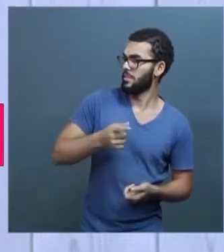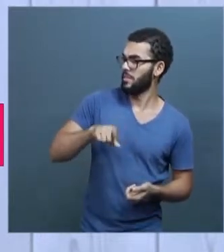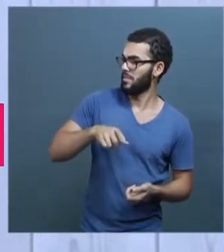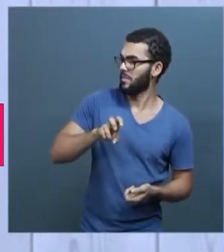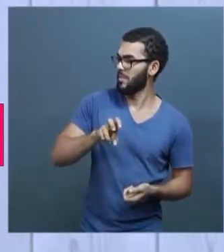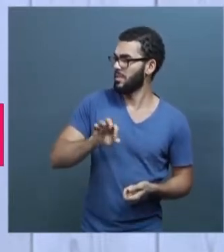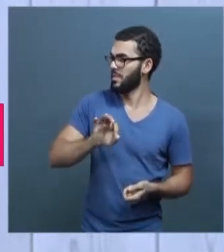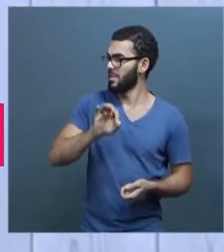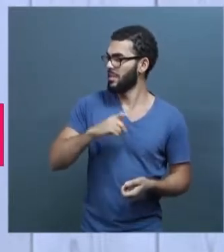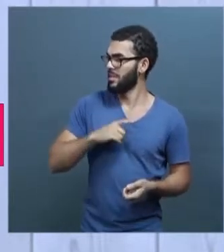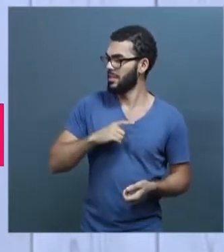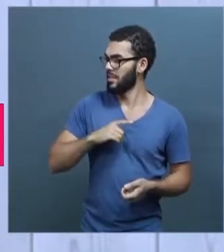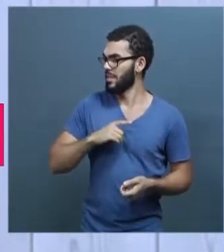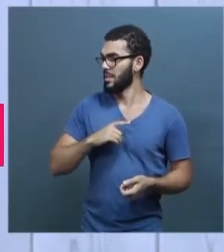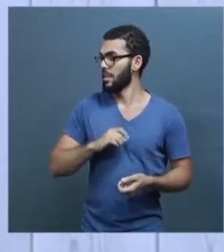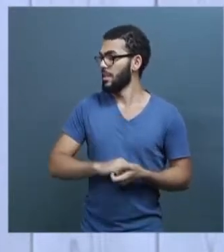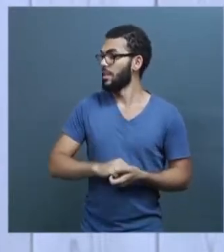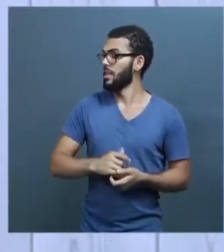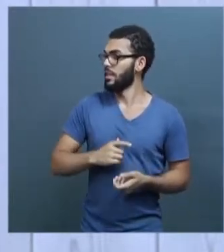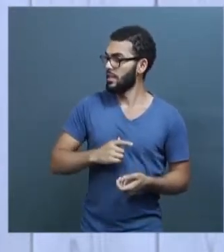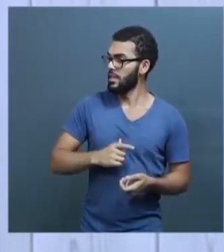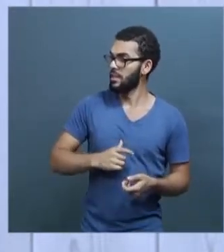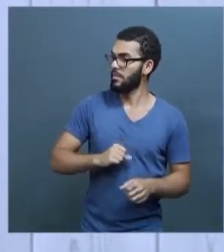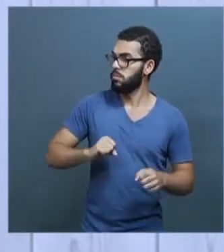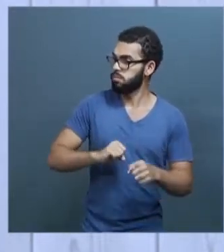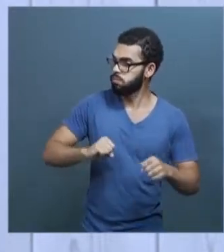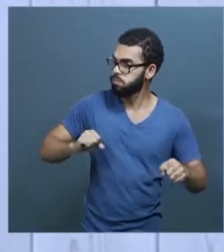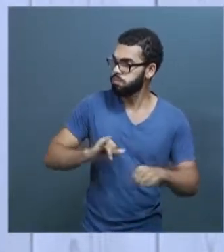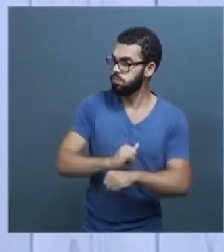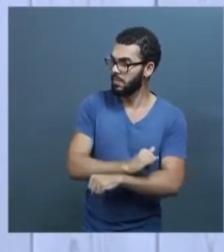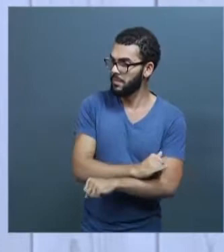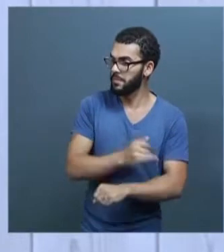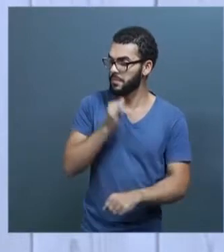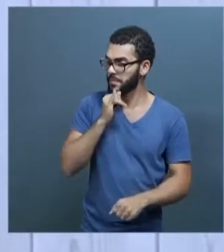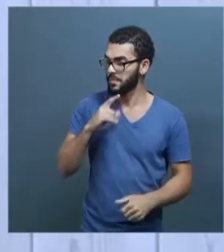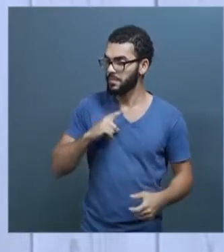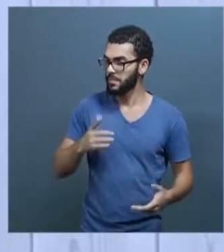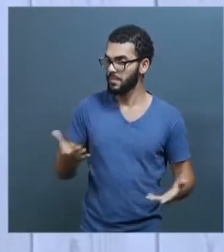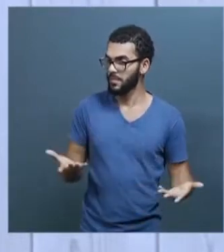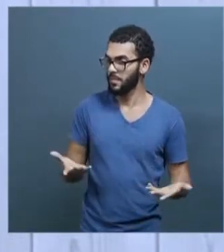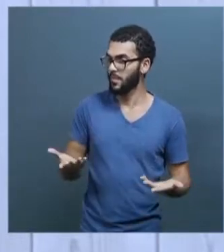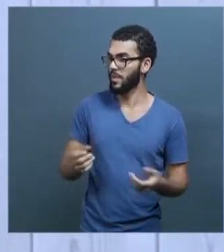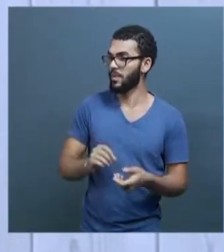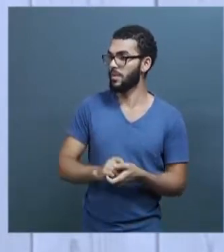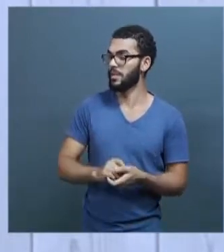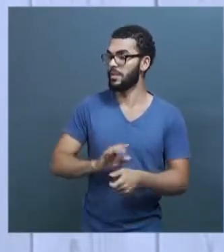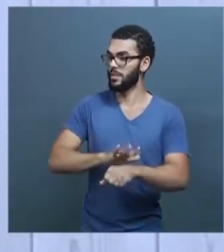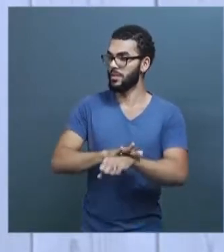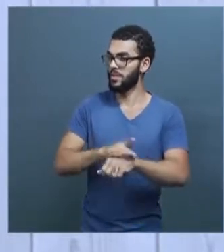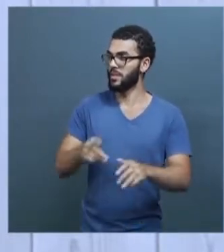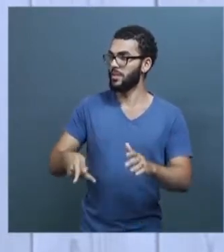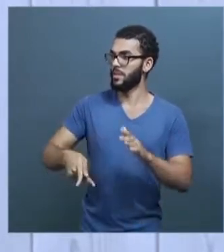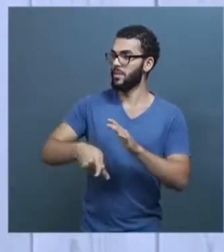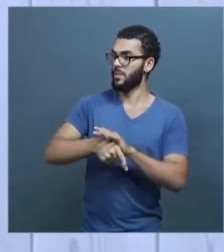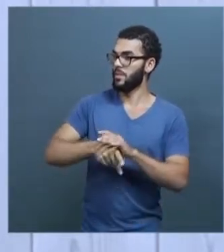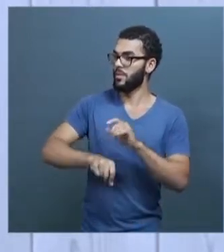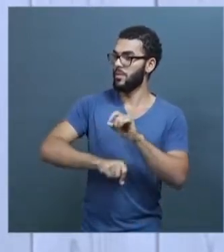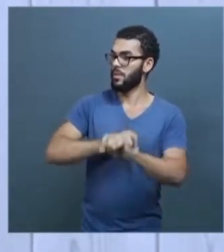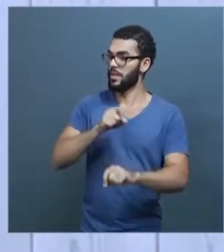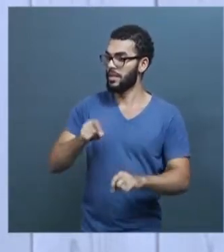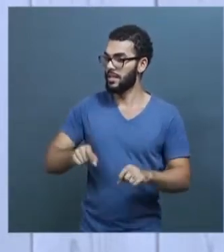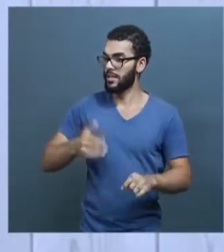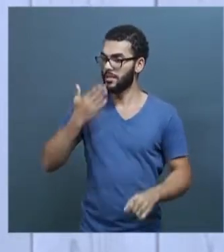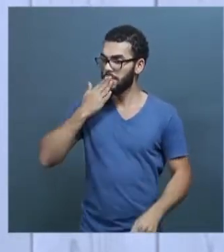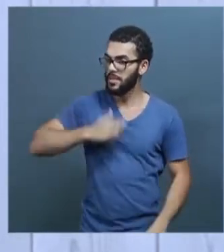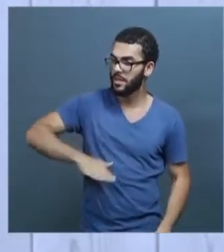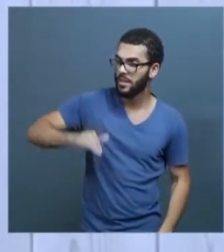doenças que são doenças ditas de adultos, né? E você vê que prolonga uma vida difícil para essa criança já tomando